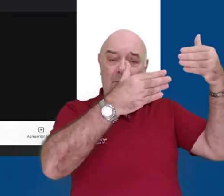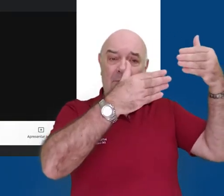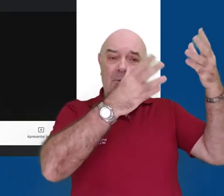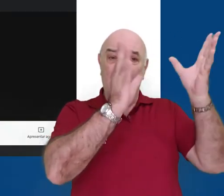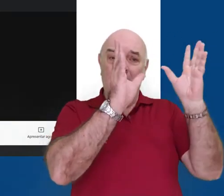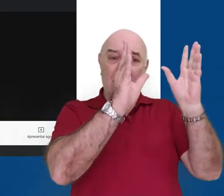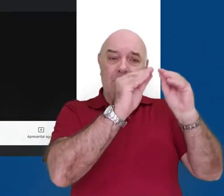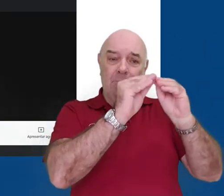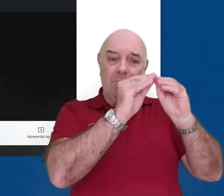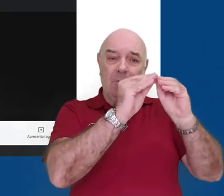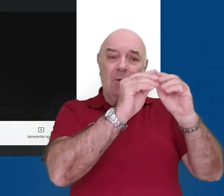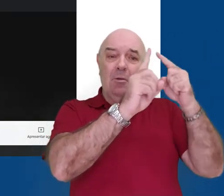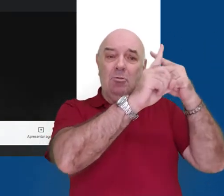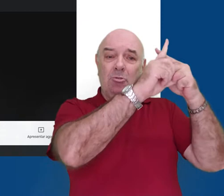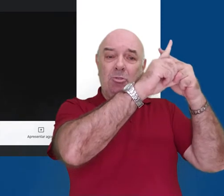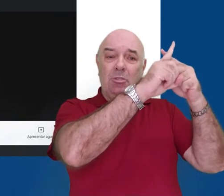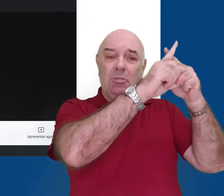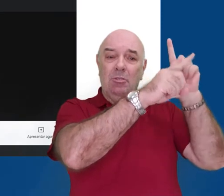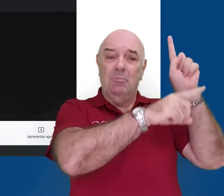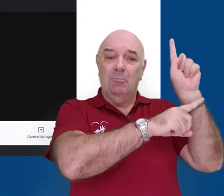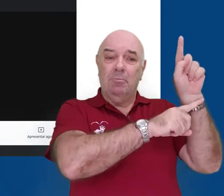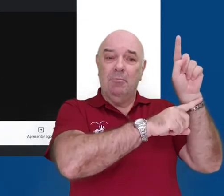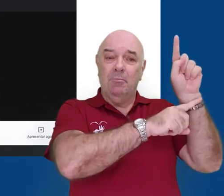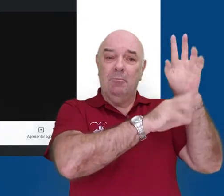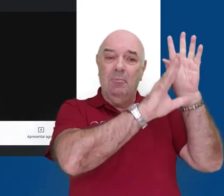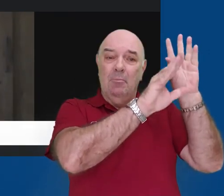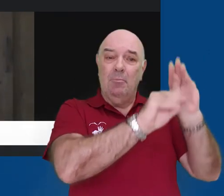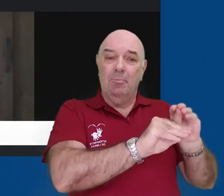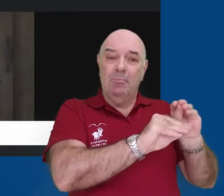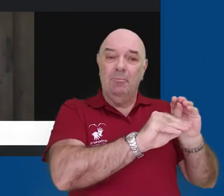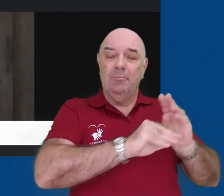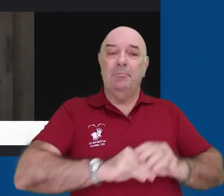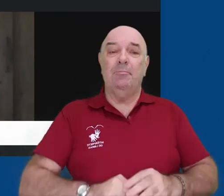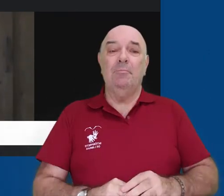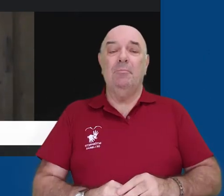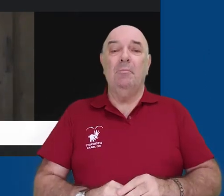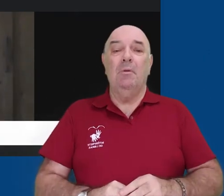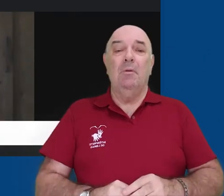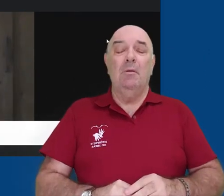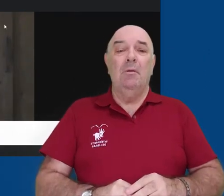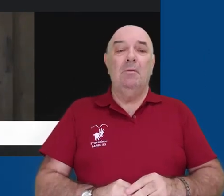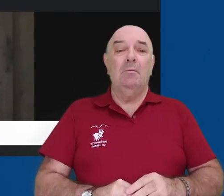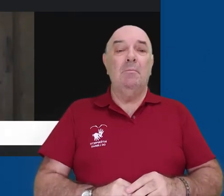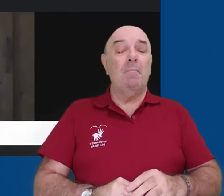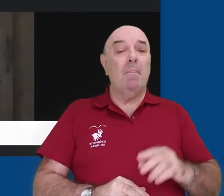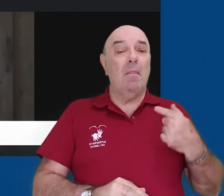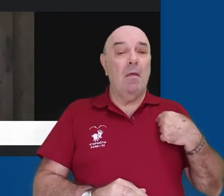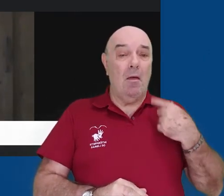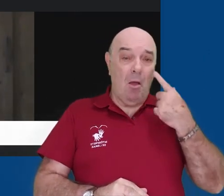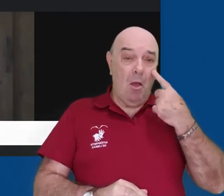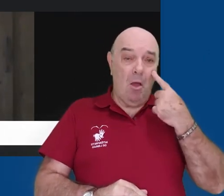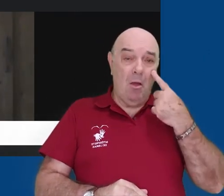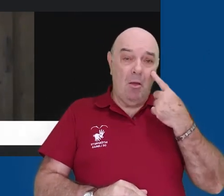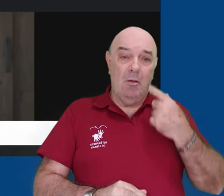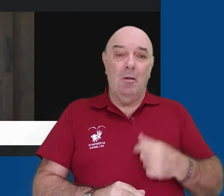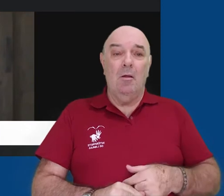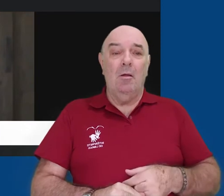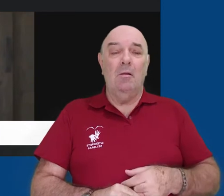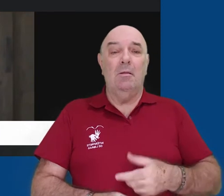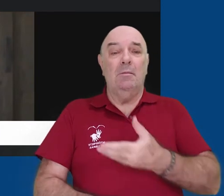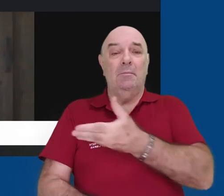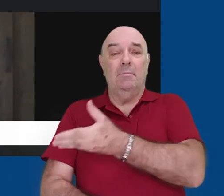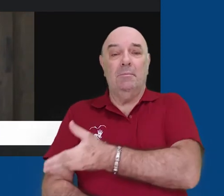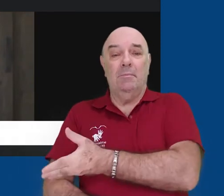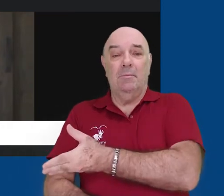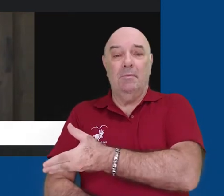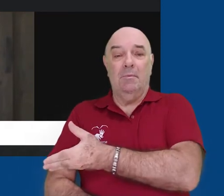clicamos no ícone de X no canto superior direito. No canto inferior esquerdo, podemos conferir os detalhes